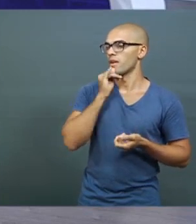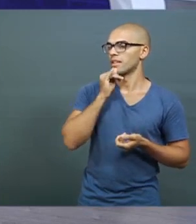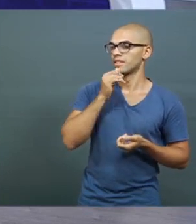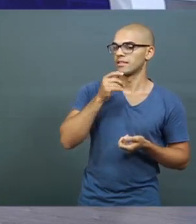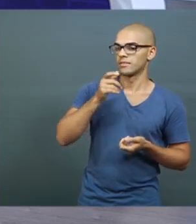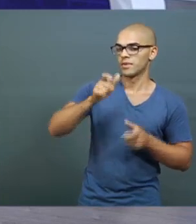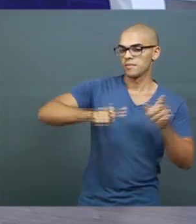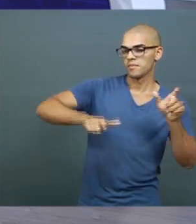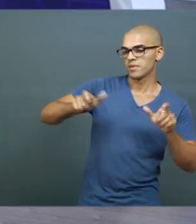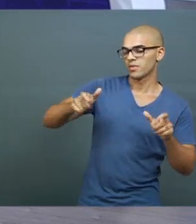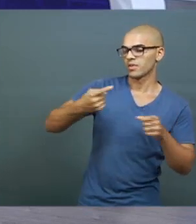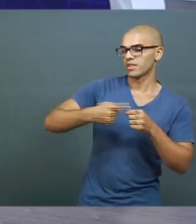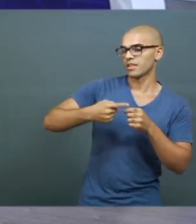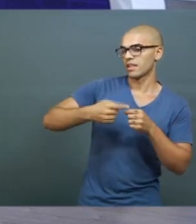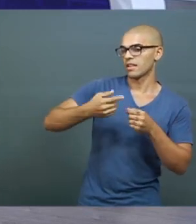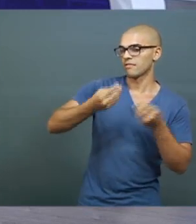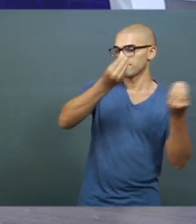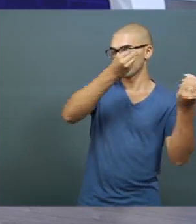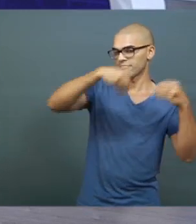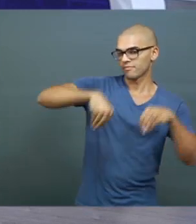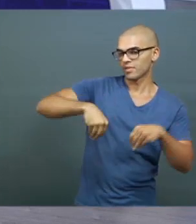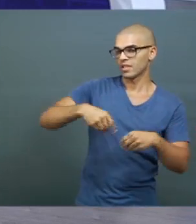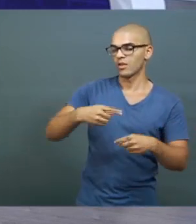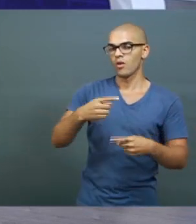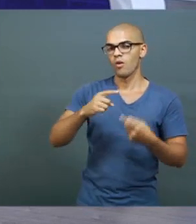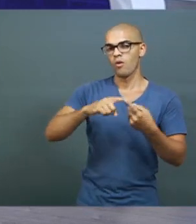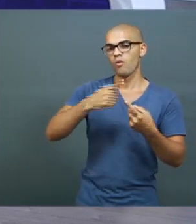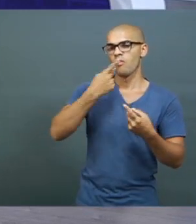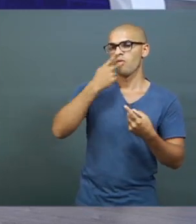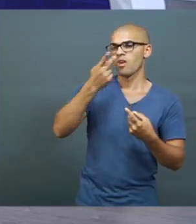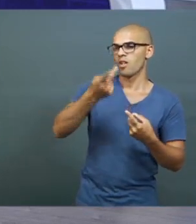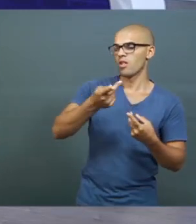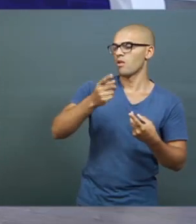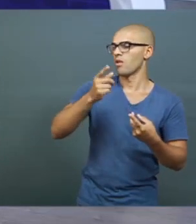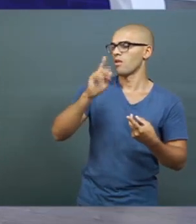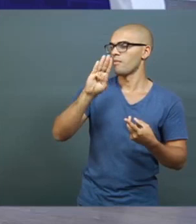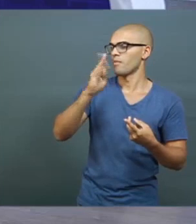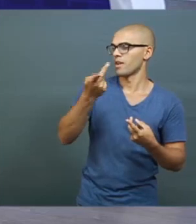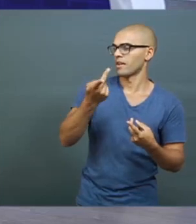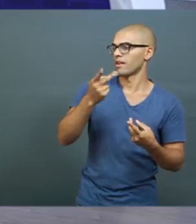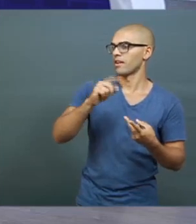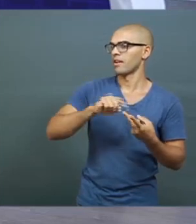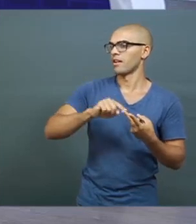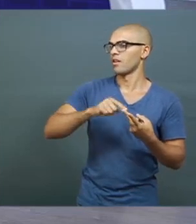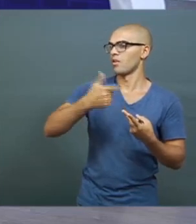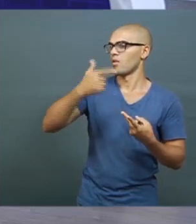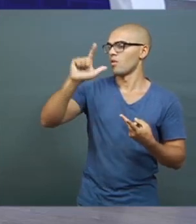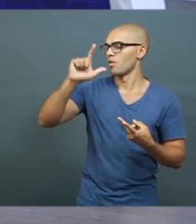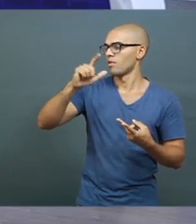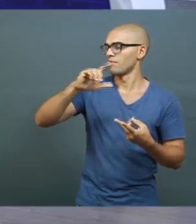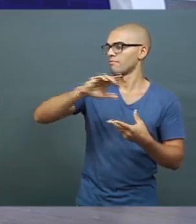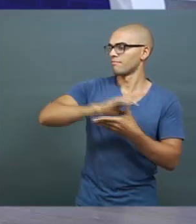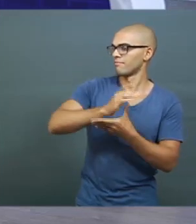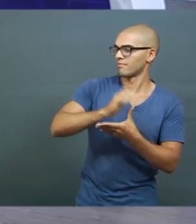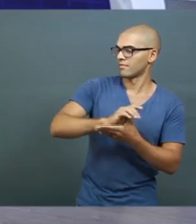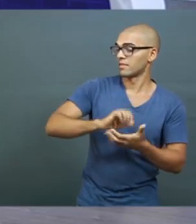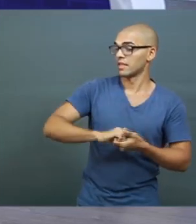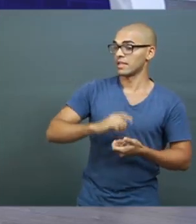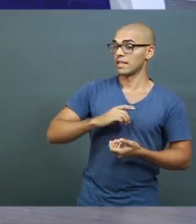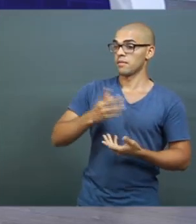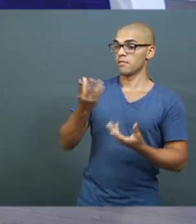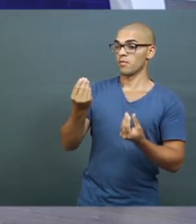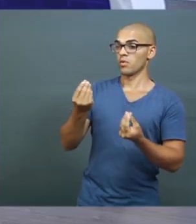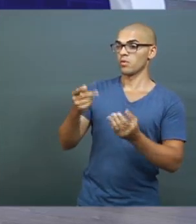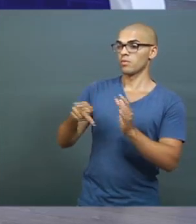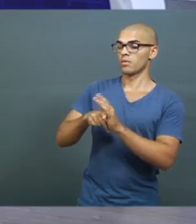o rapaz veio de Araxá, se não me engano. Sim, sim, a gente tem recebido muitos estudantes do interior de São Paulo, principalmente, que vêm